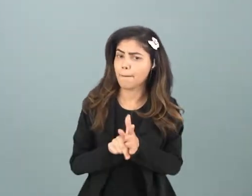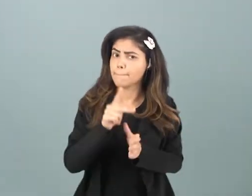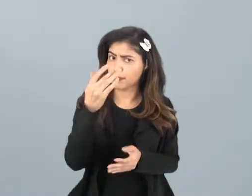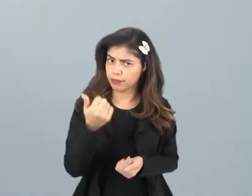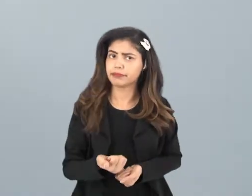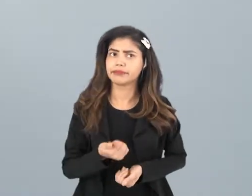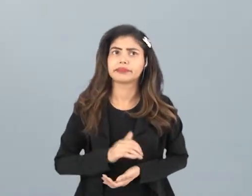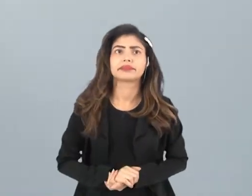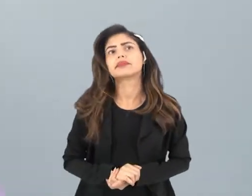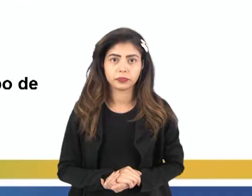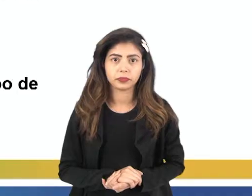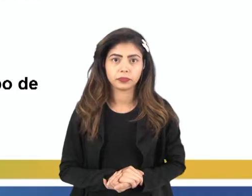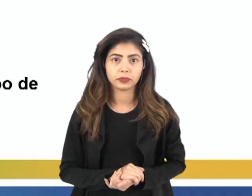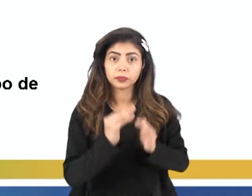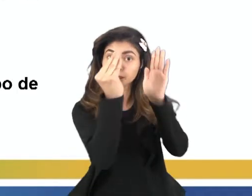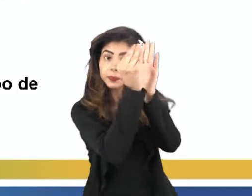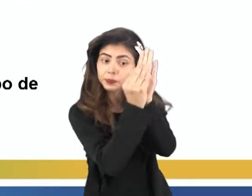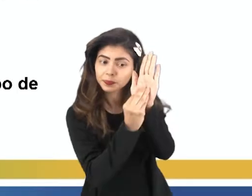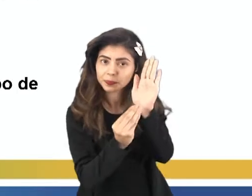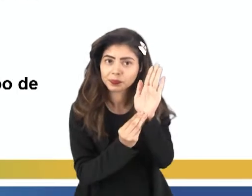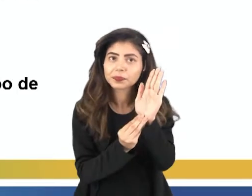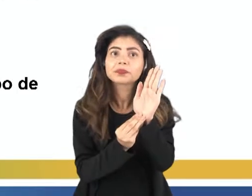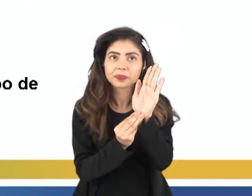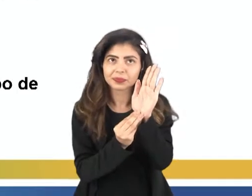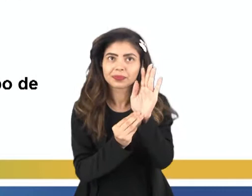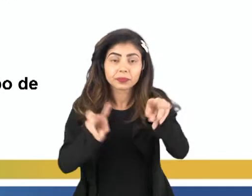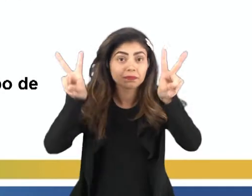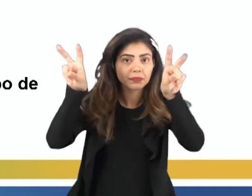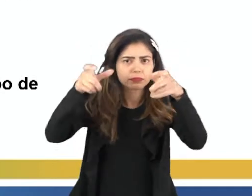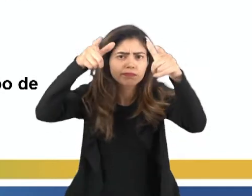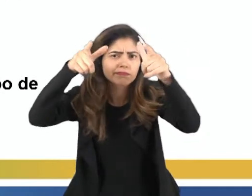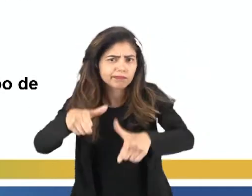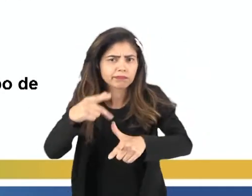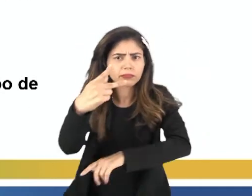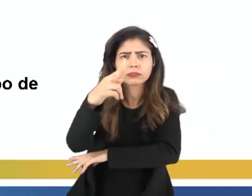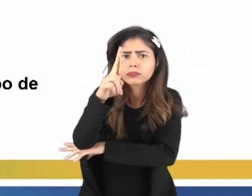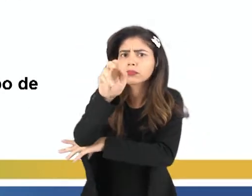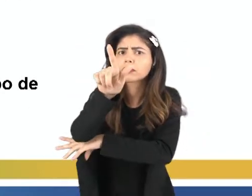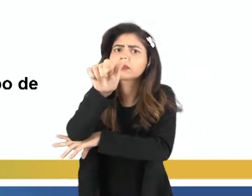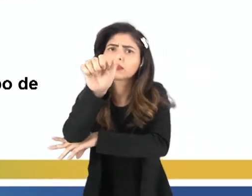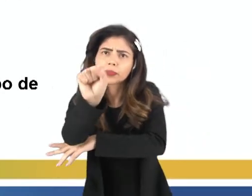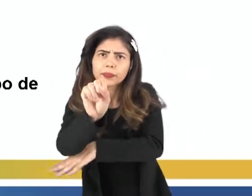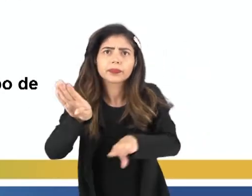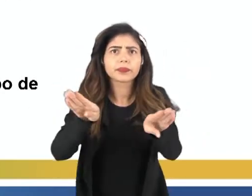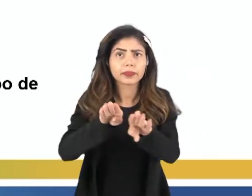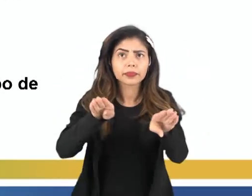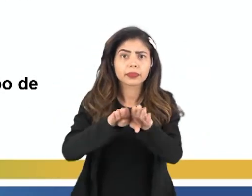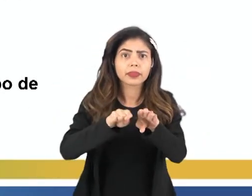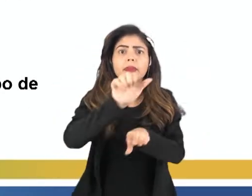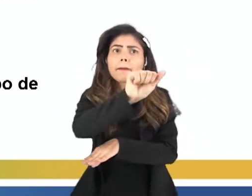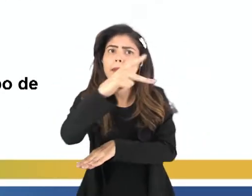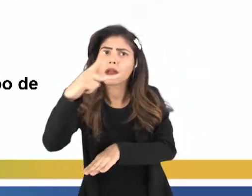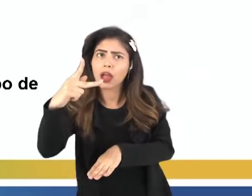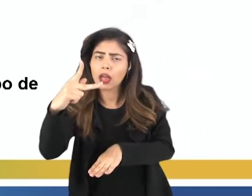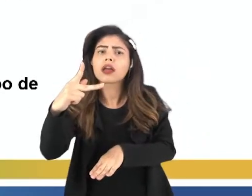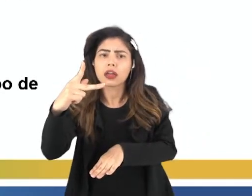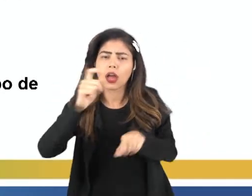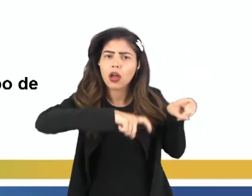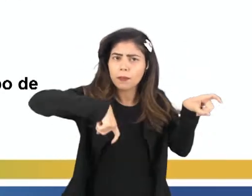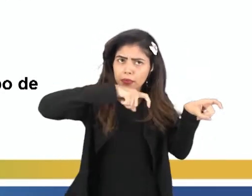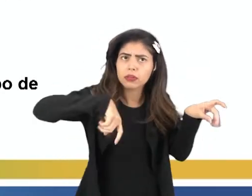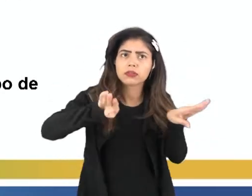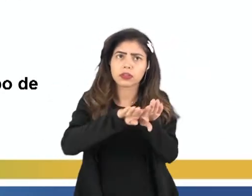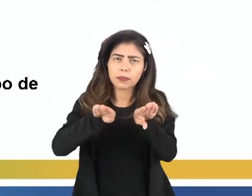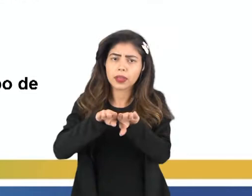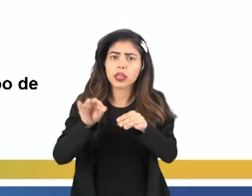pertence. Outro item, coleta de dados sobre a localização de pragas e aplicação de defensivos agrícolas na